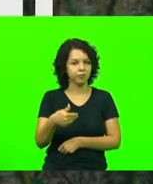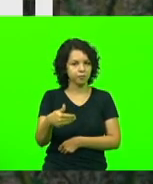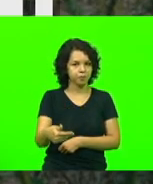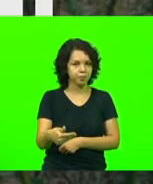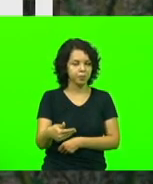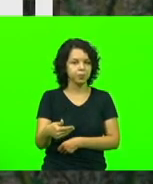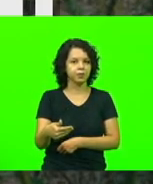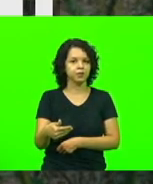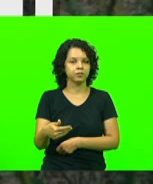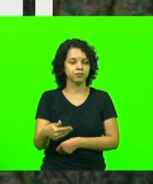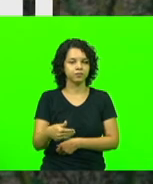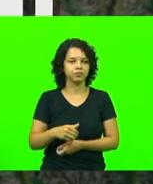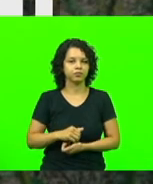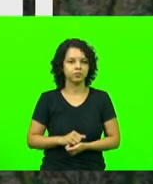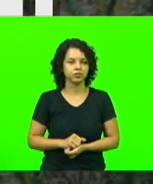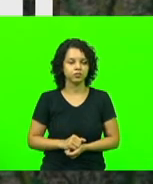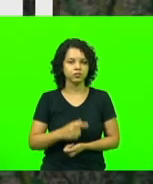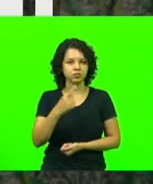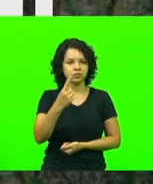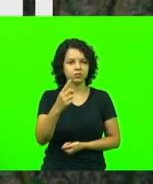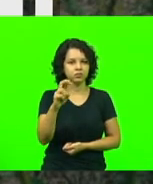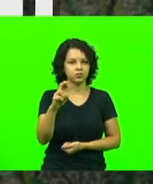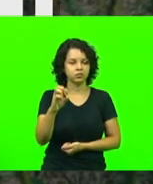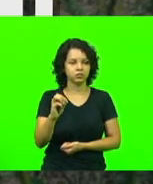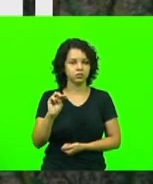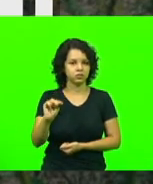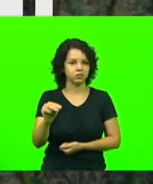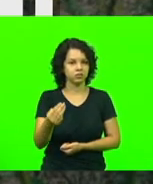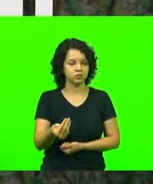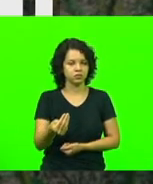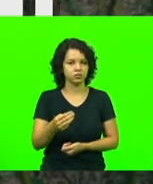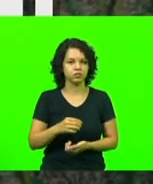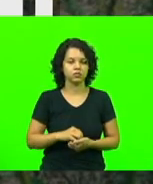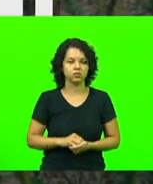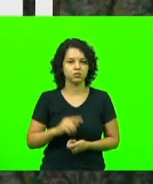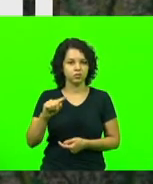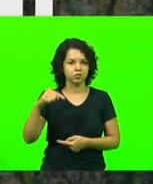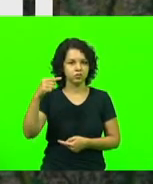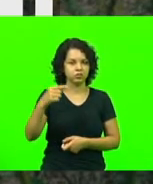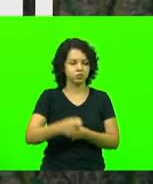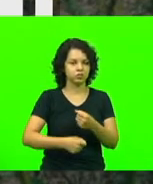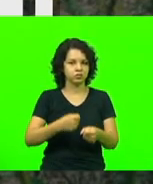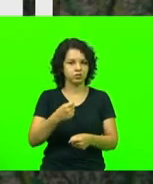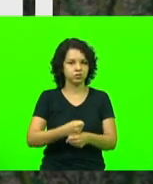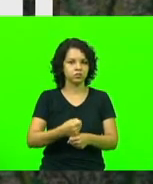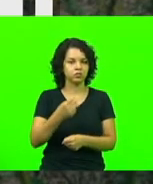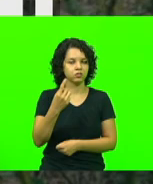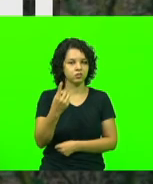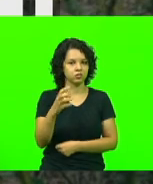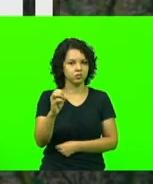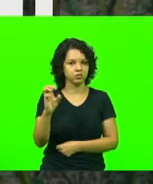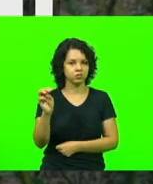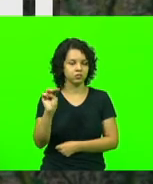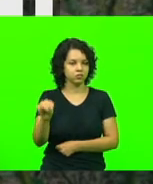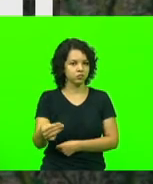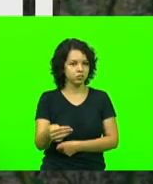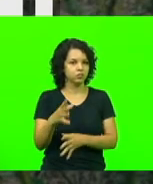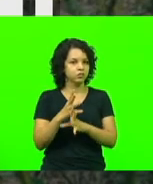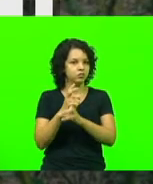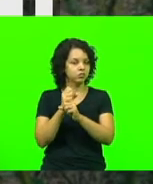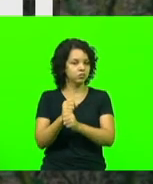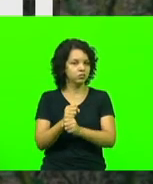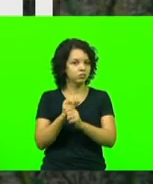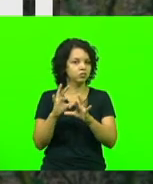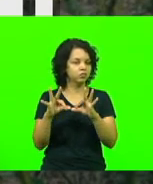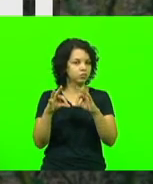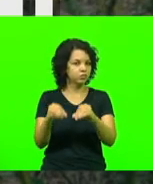projeções ainda, de 150 milhões, e o ano que vem, de 100 milhões. totalizando,